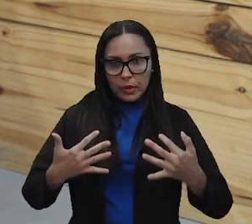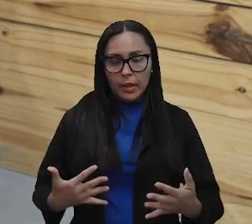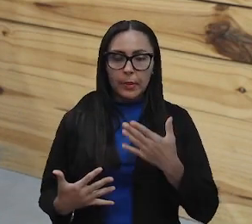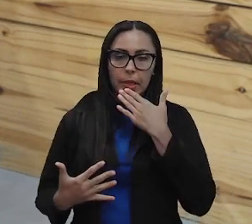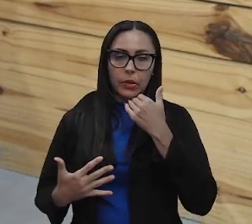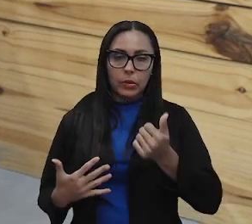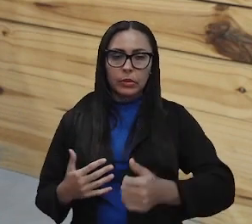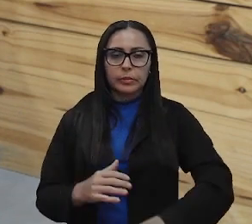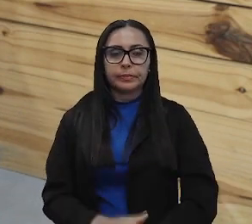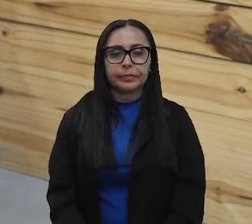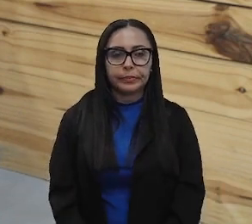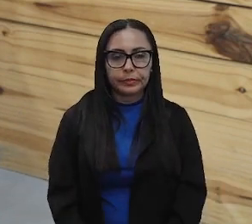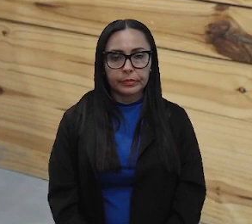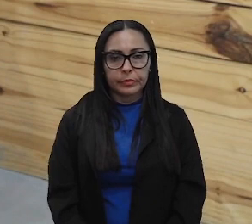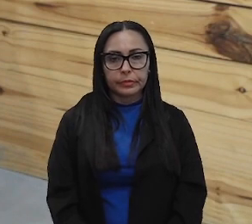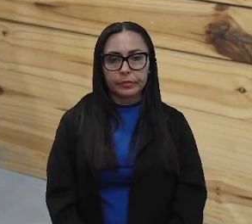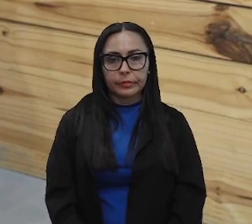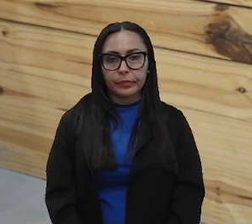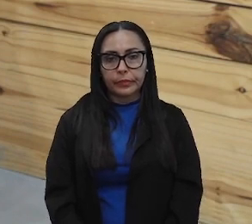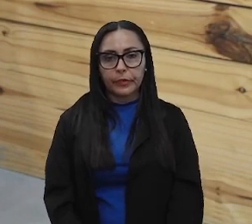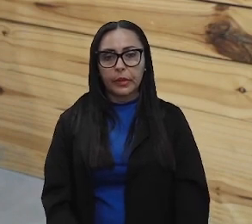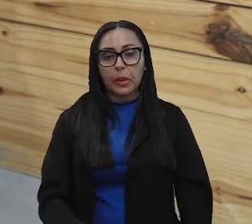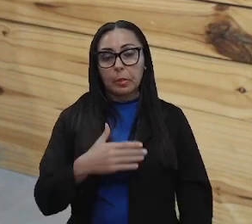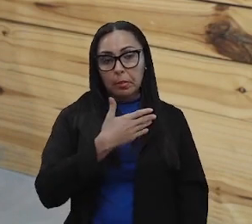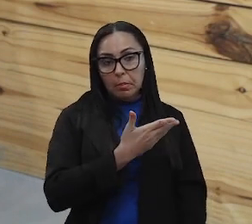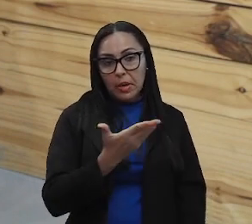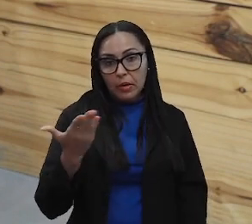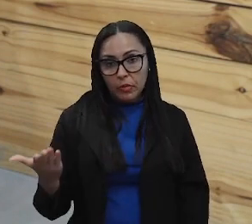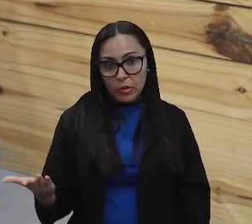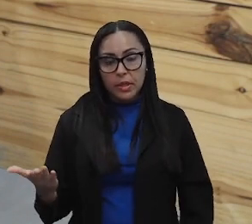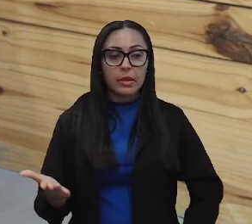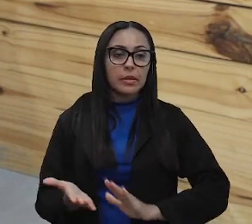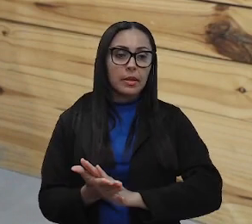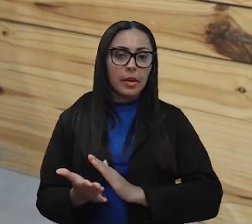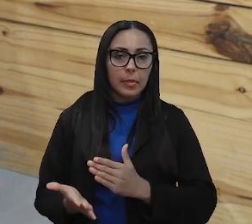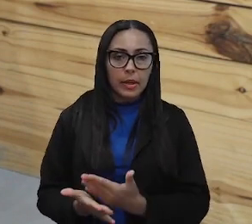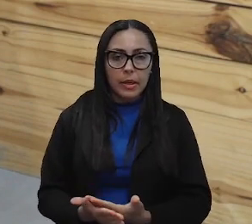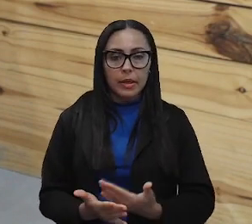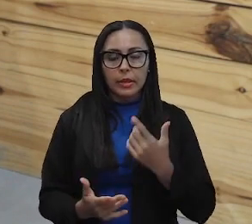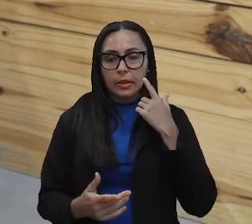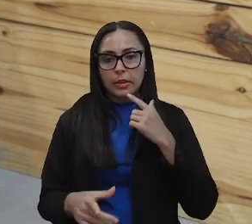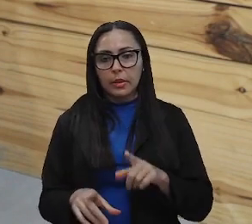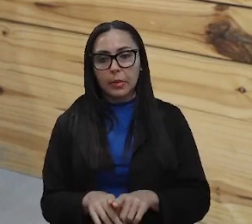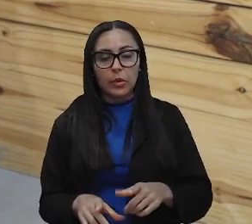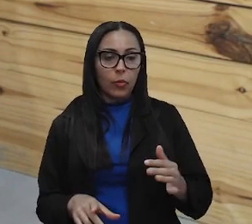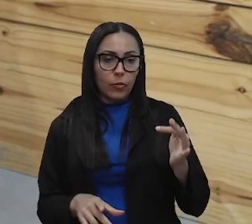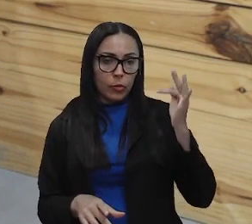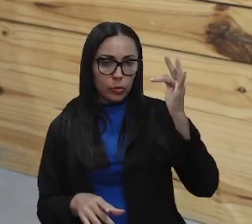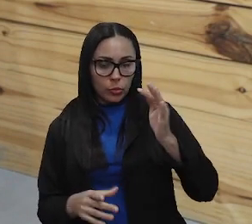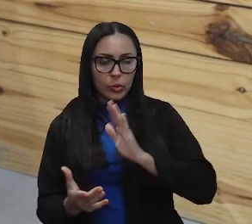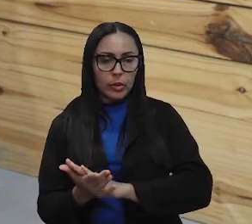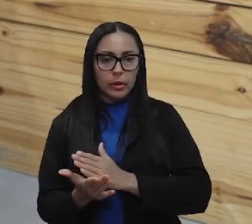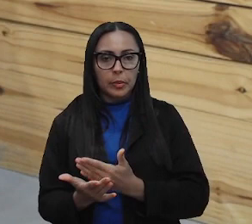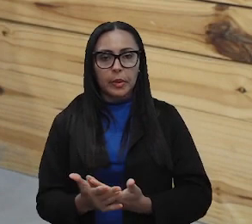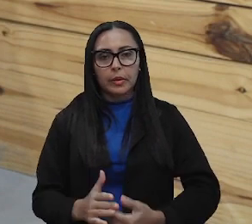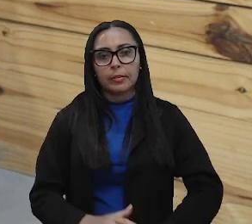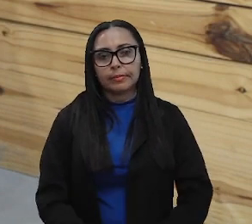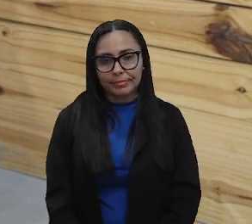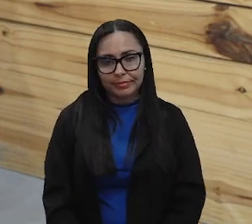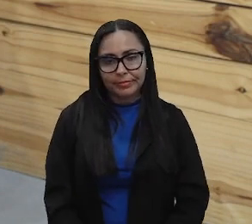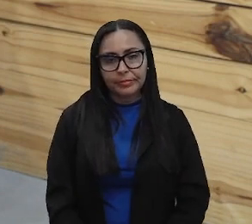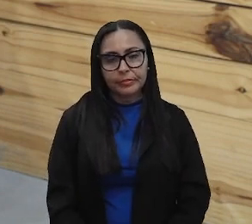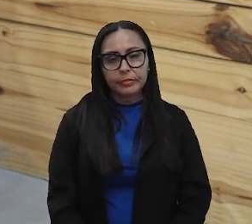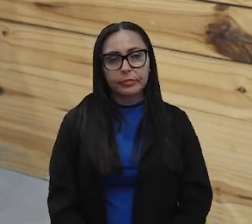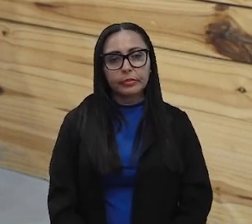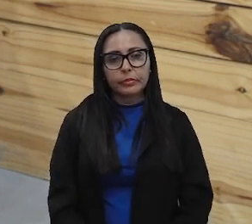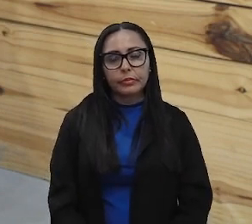como é que esse processo acontece, para você que interpreta ou para você que pretende ser um futuro tradutor e intérprete de Libras. Acompanha comigo.